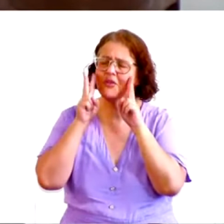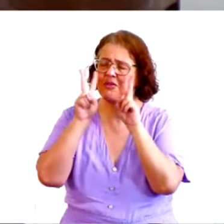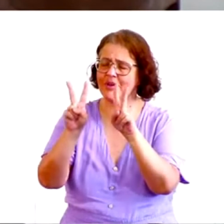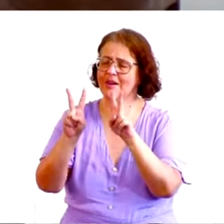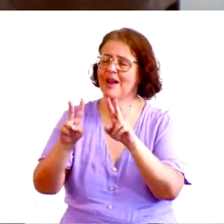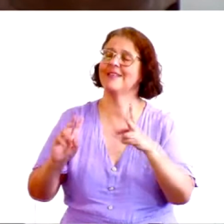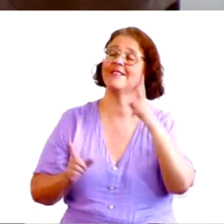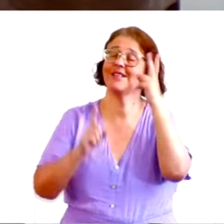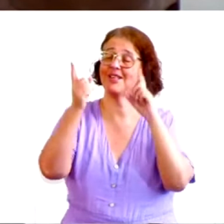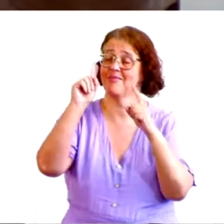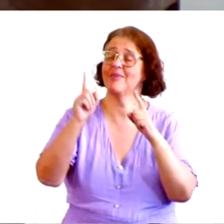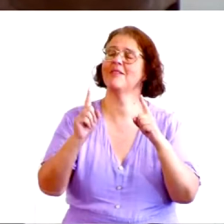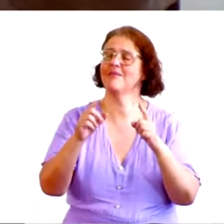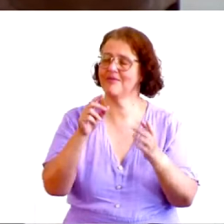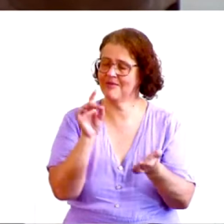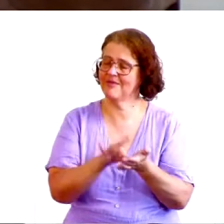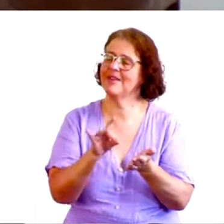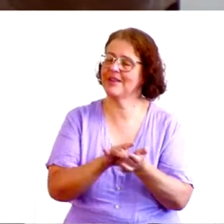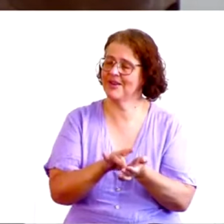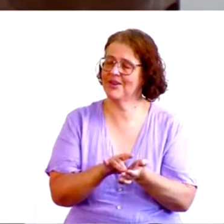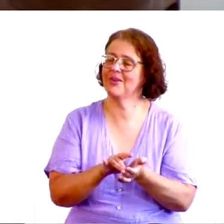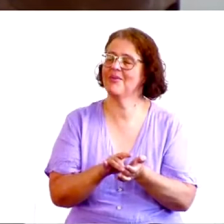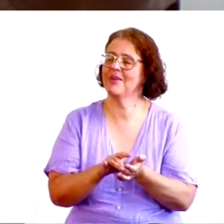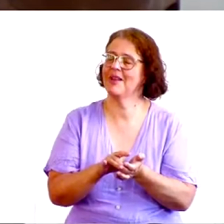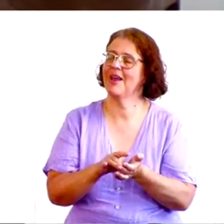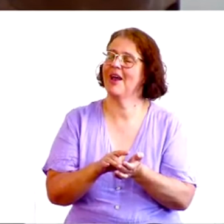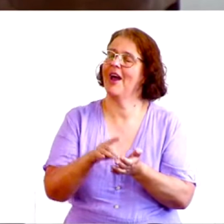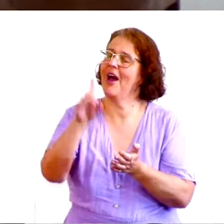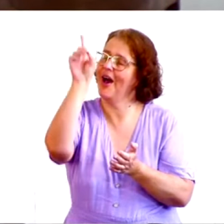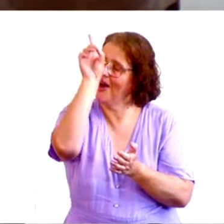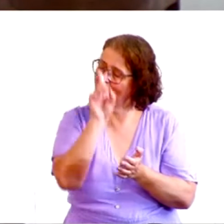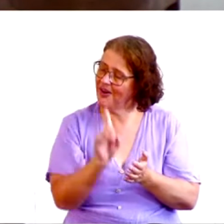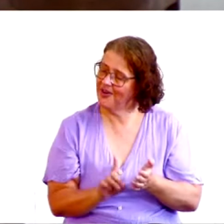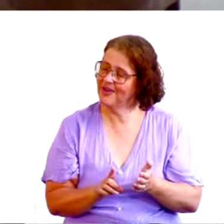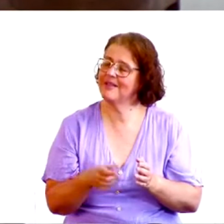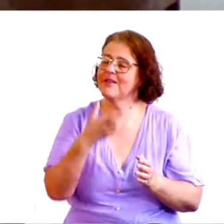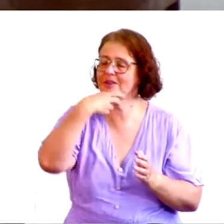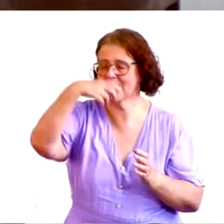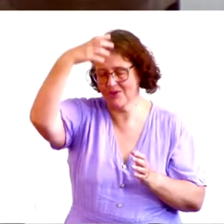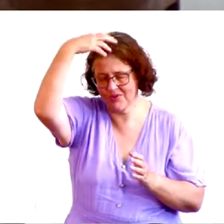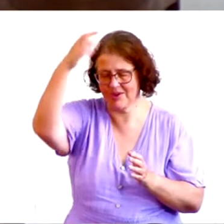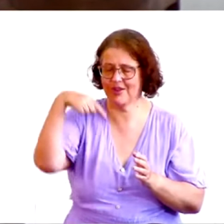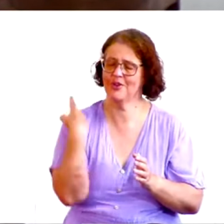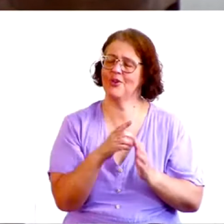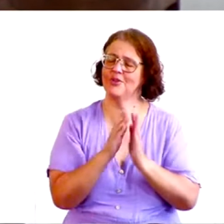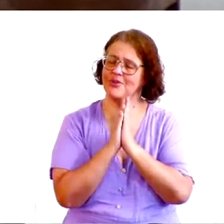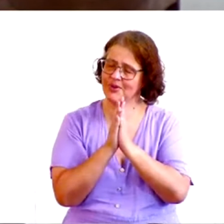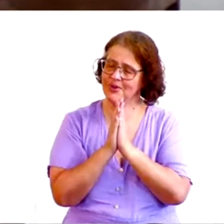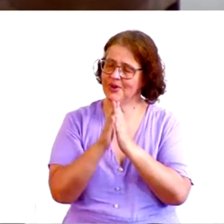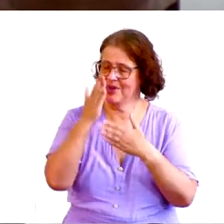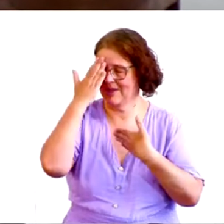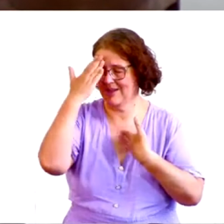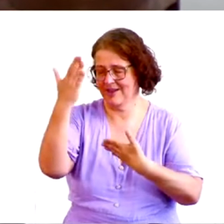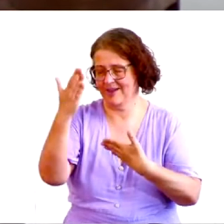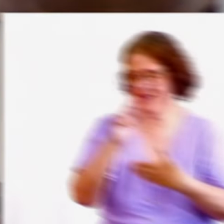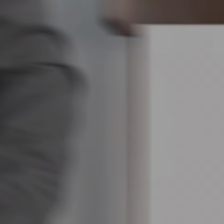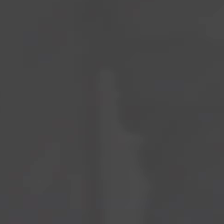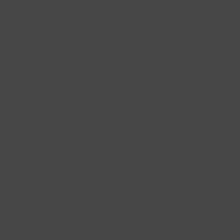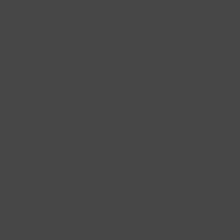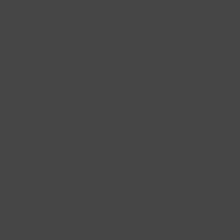a vida do rei a chegada do Rei assim Oramos agradecidos em nome de Jesus